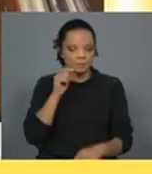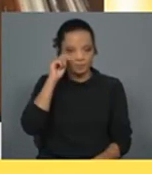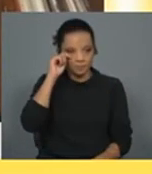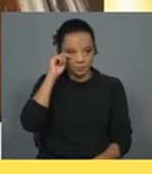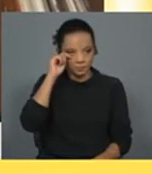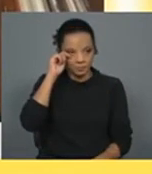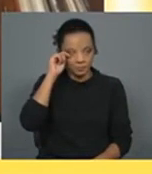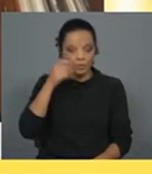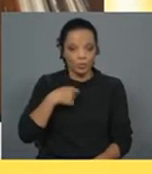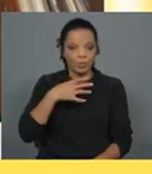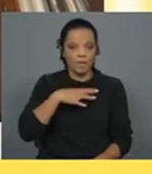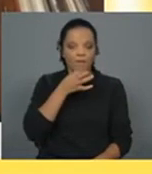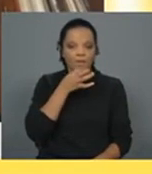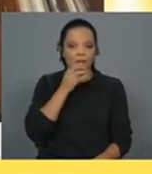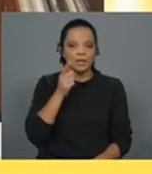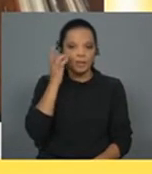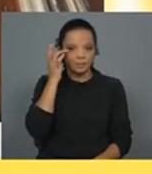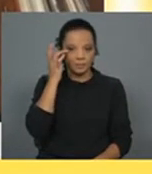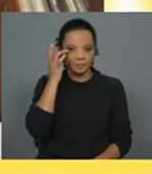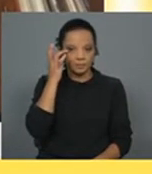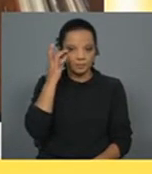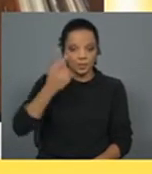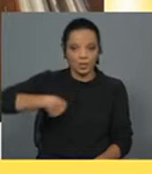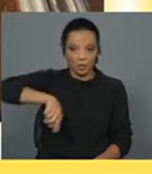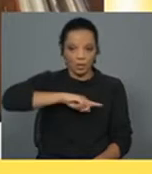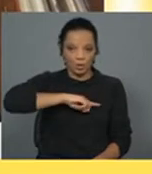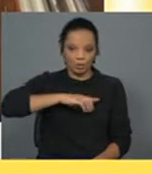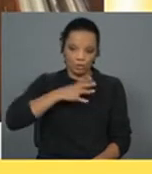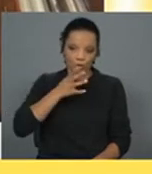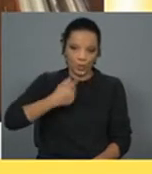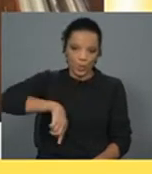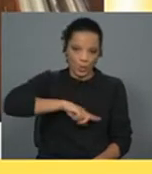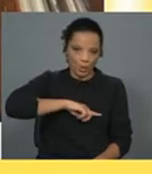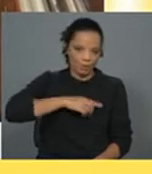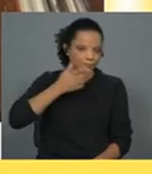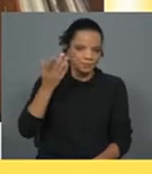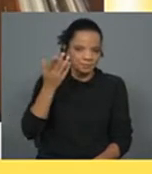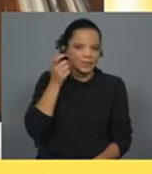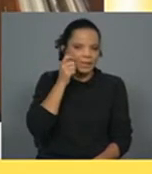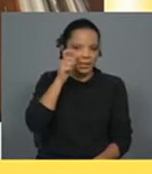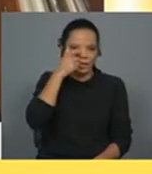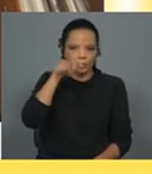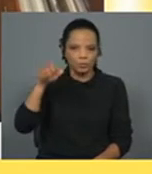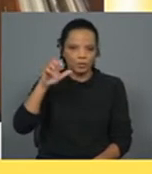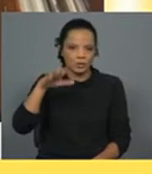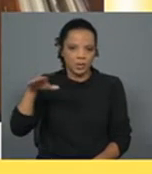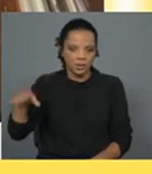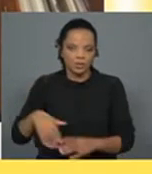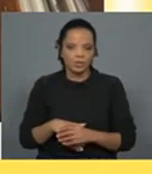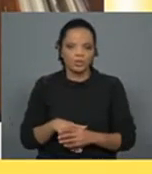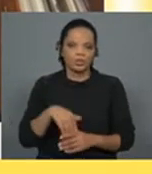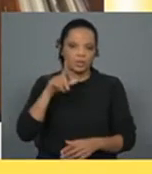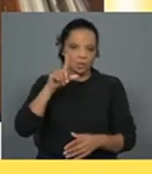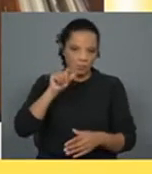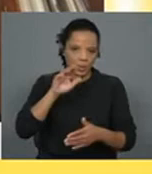era que nós, portanto, quando eu digo nós, são os cientistas e colegas